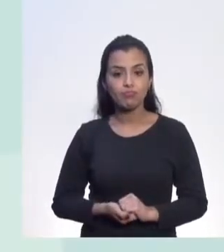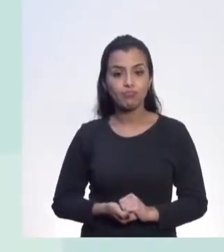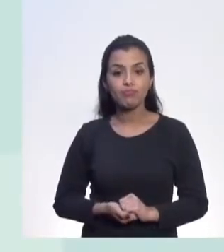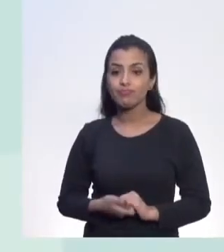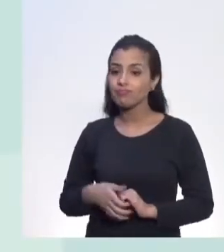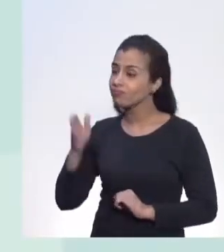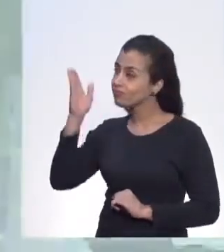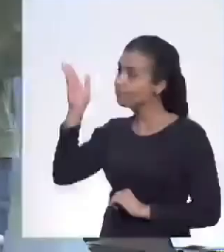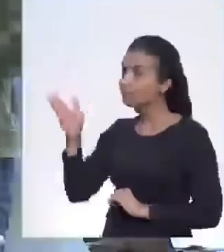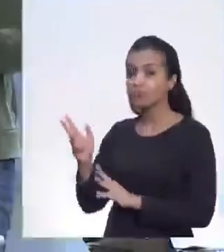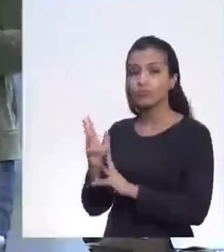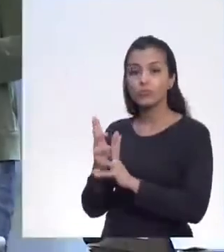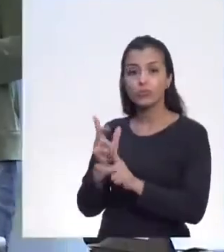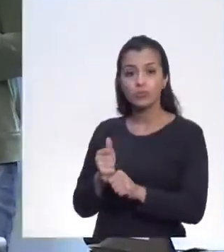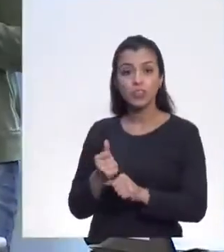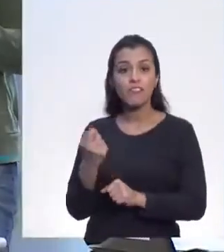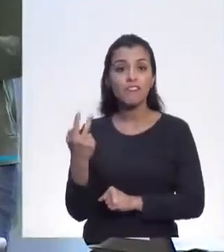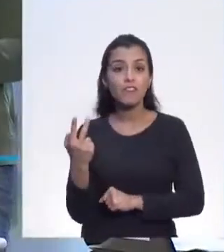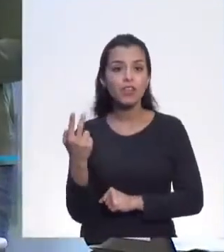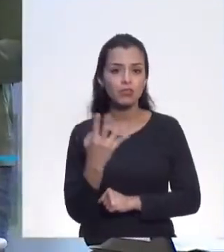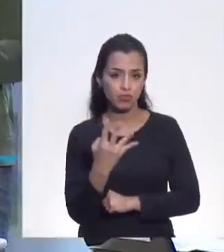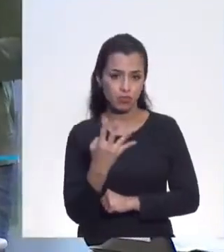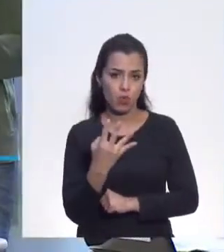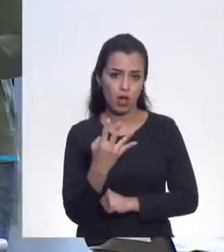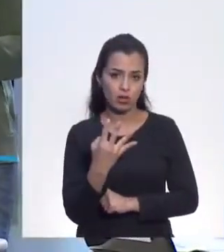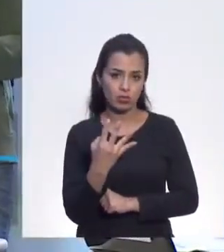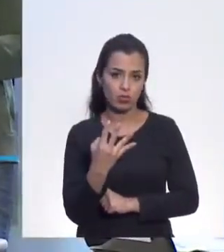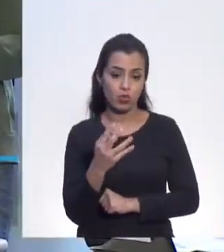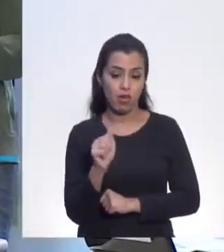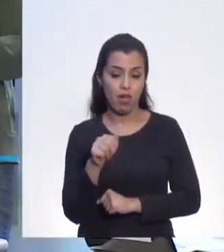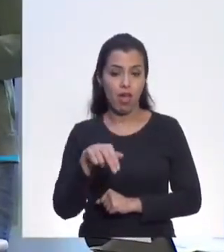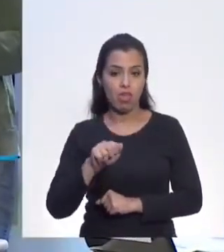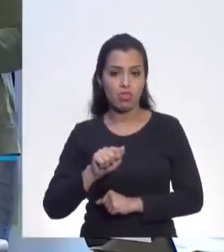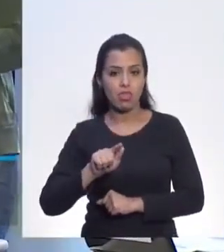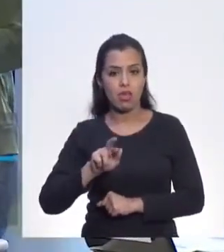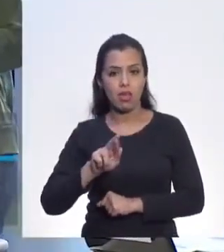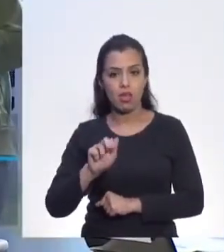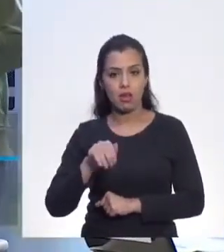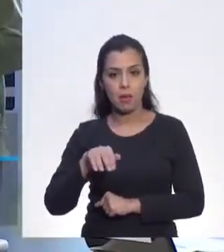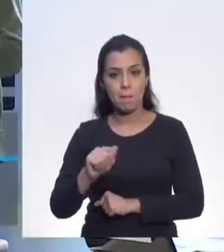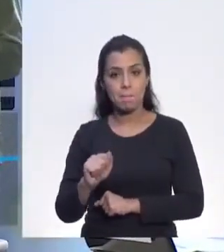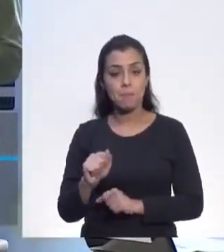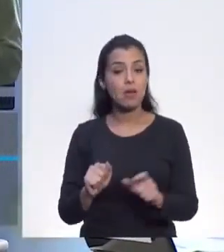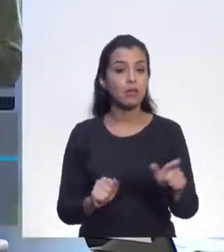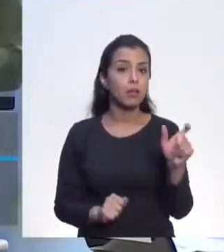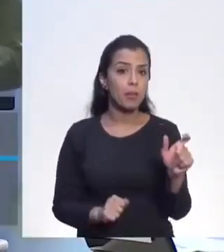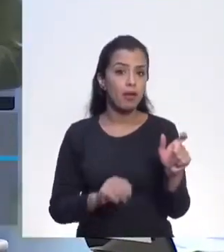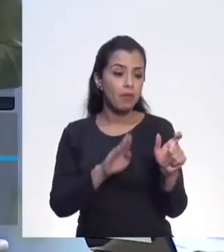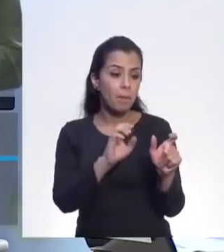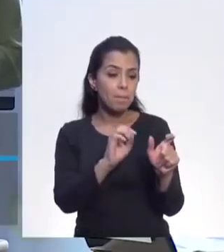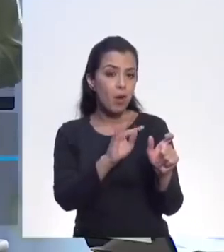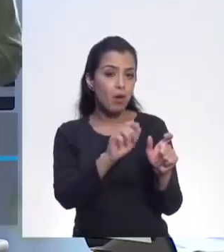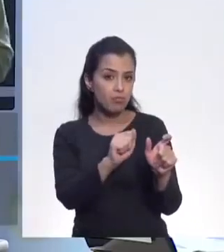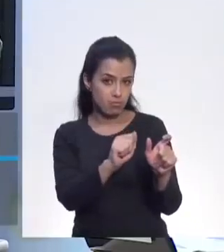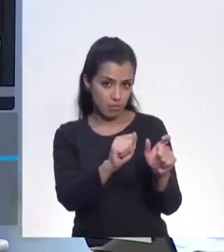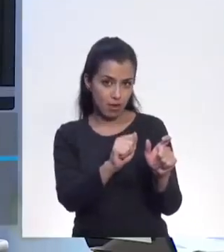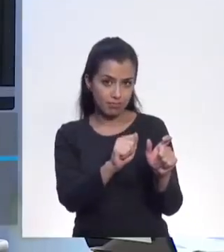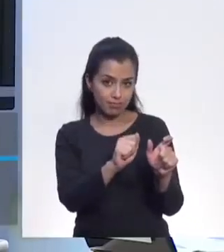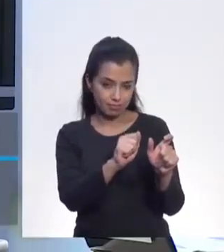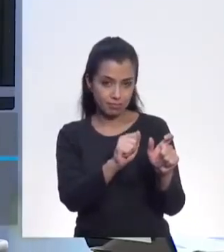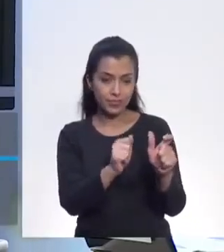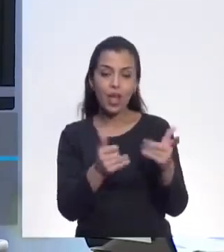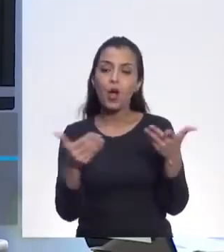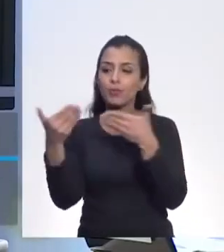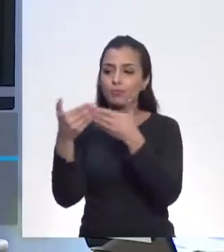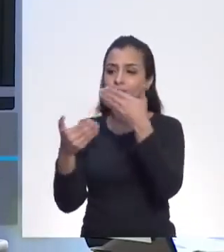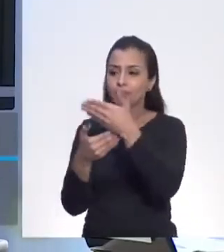seus 24 anagramas da palavra bota. Por favor, pessoal, coloca a resolução desse